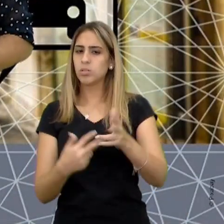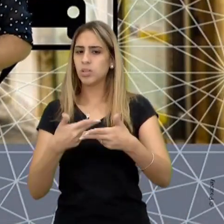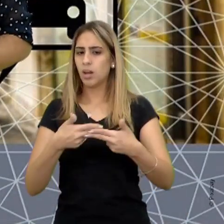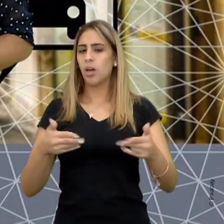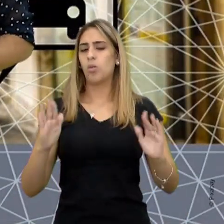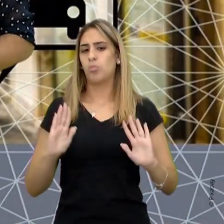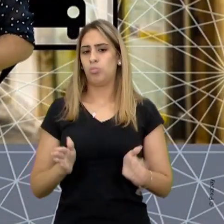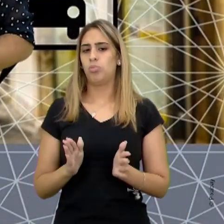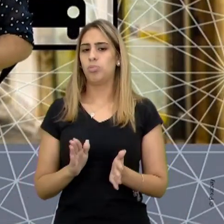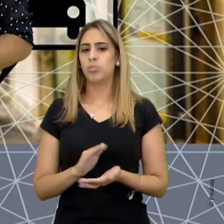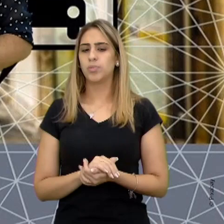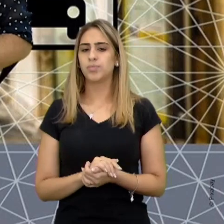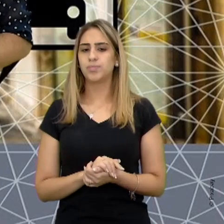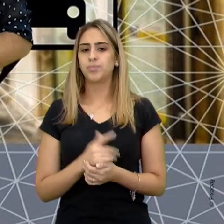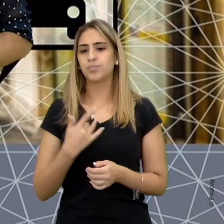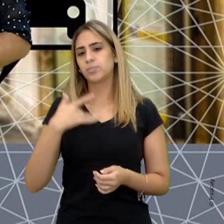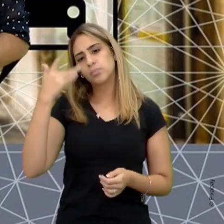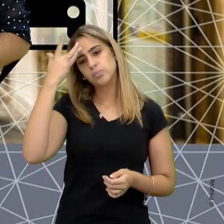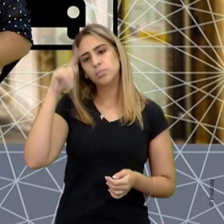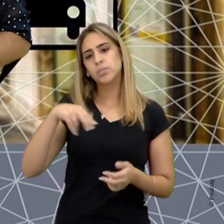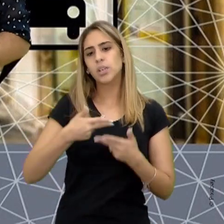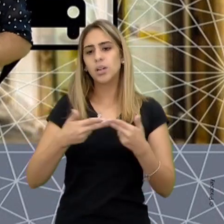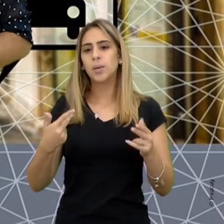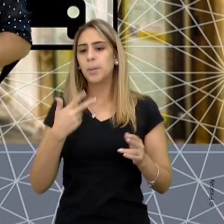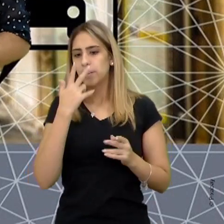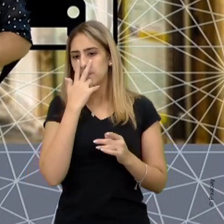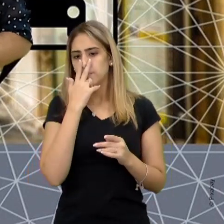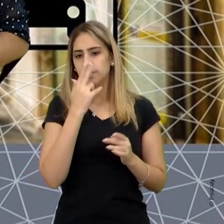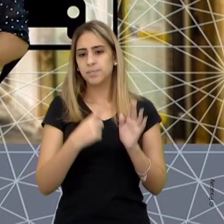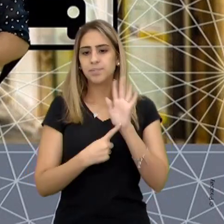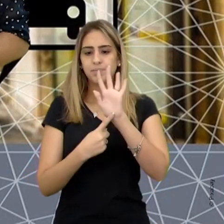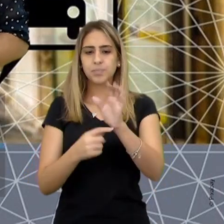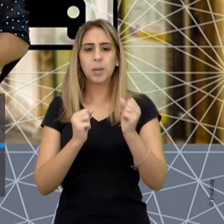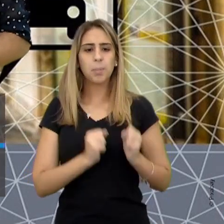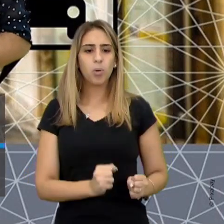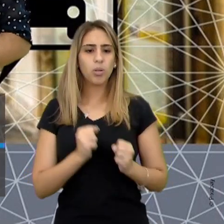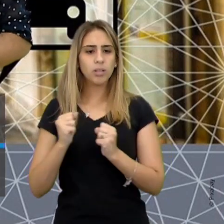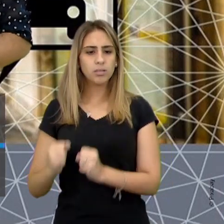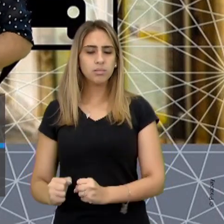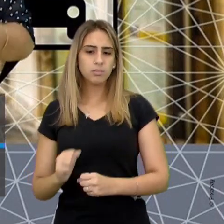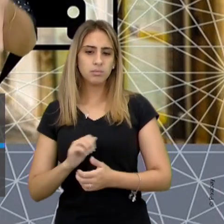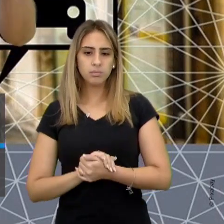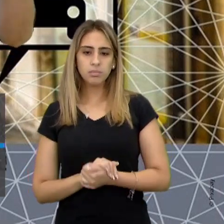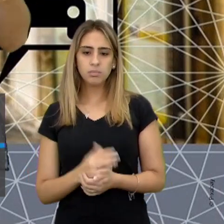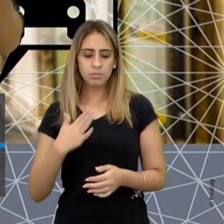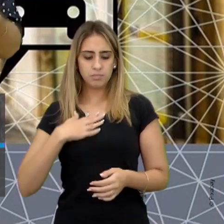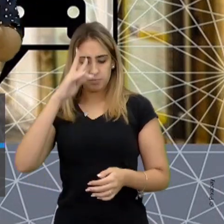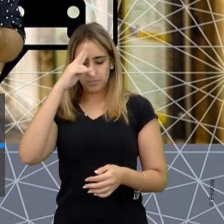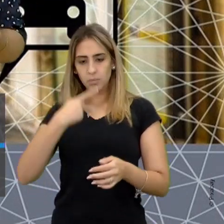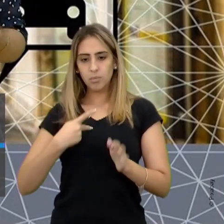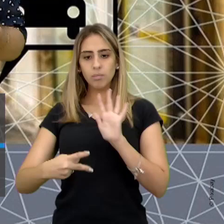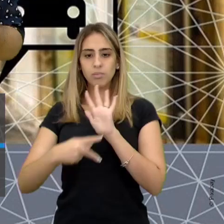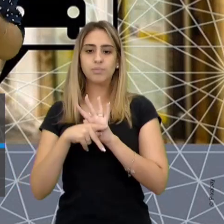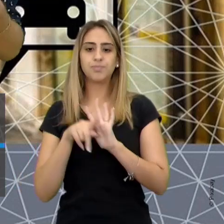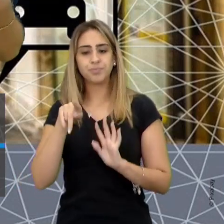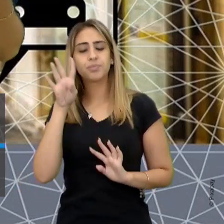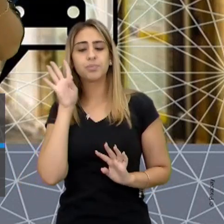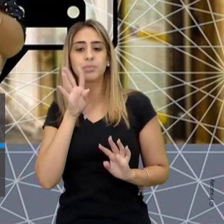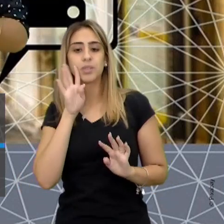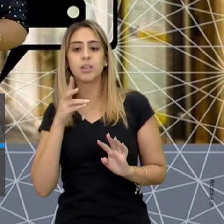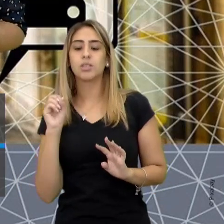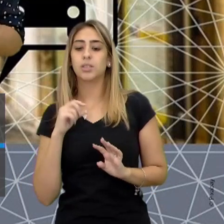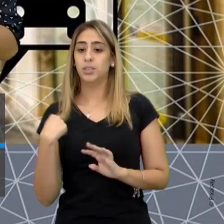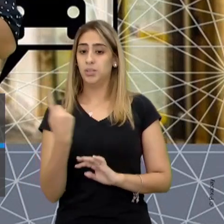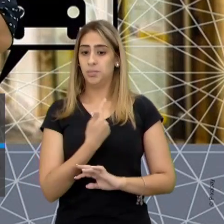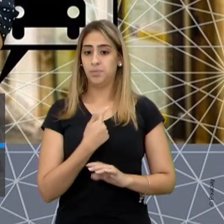sei se está apresentando algo novo. Parece que está representando aí empoderamento, eu diria empoderamento. Isso que é o bacana. Ó, quando a gente